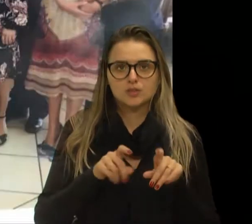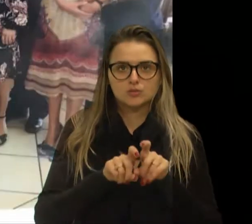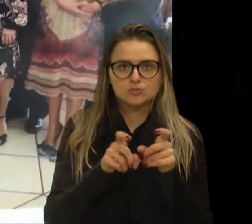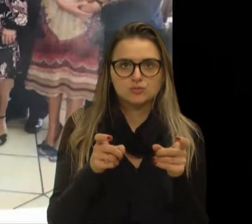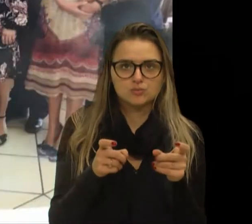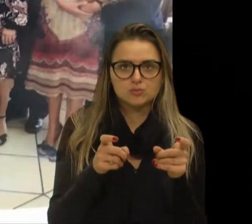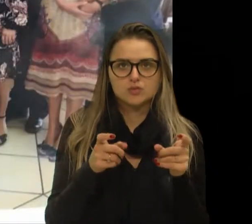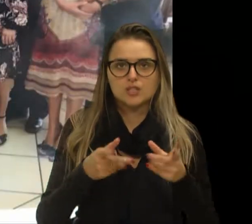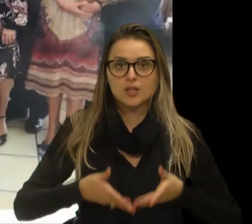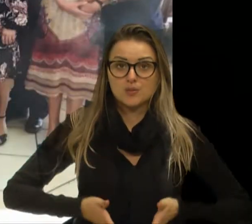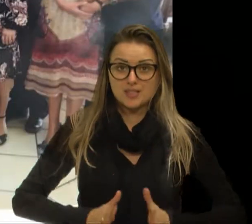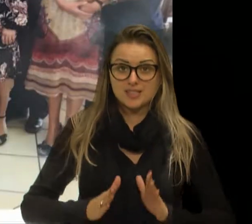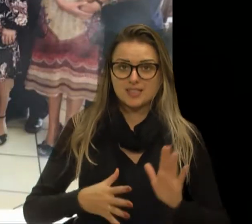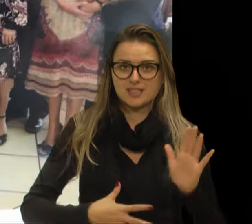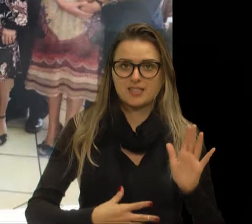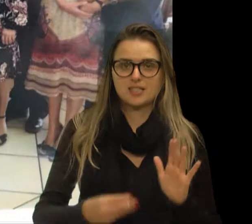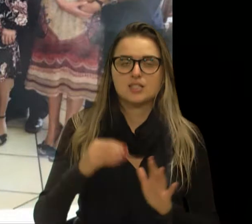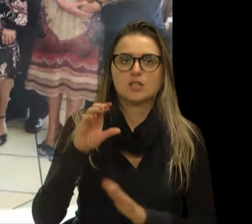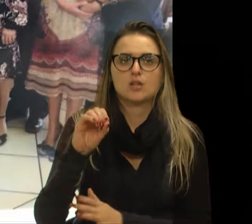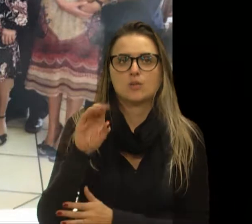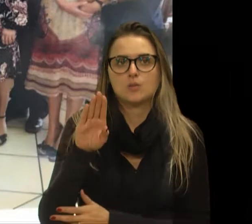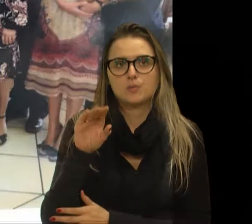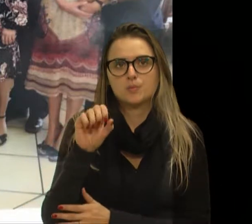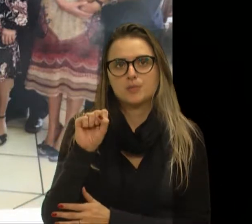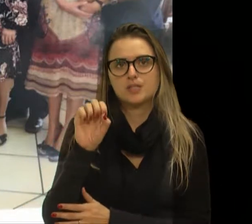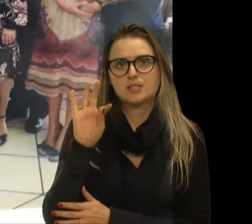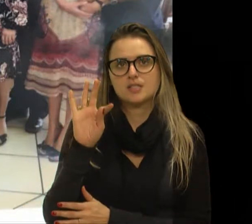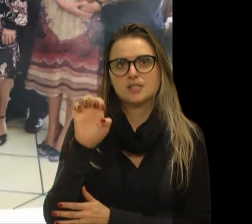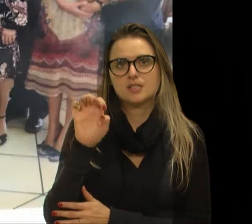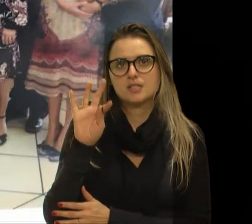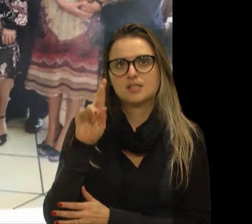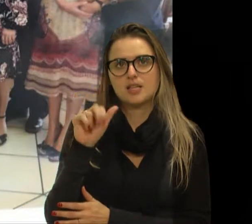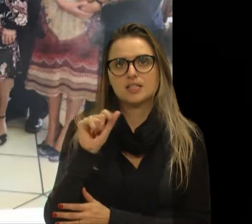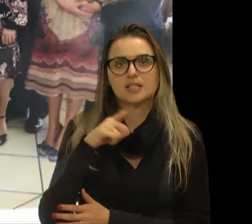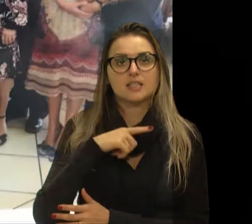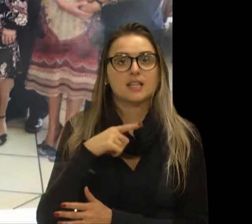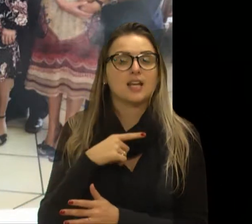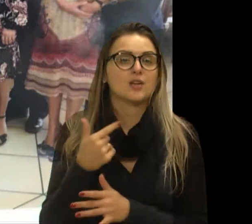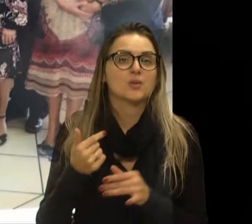Hospital Geral, porque lá eu tenho a minha segunda família.